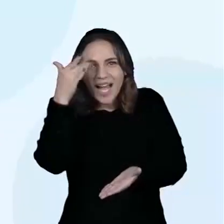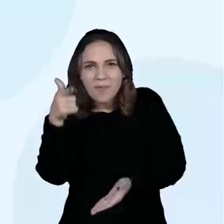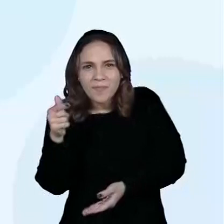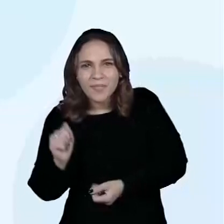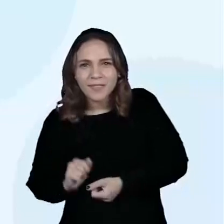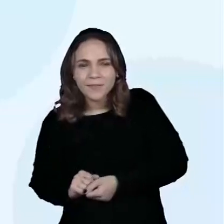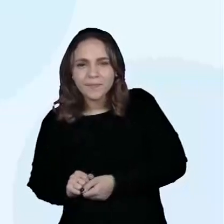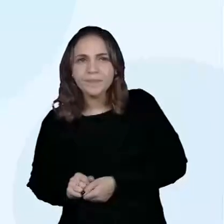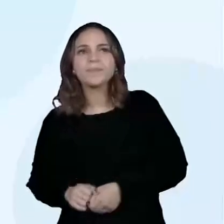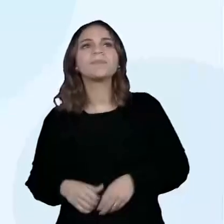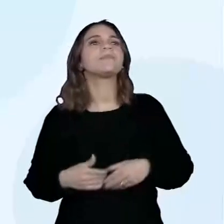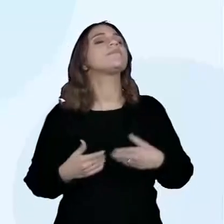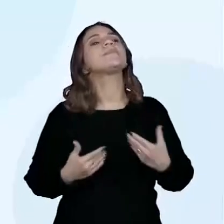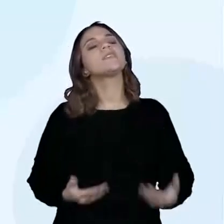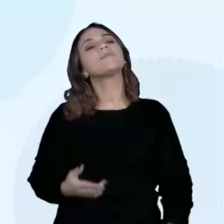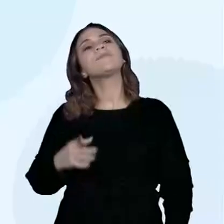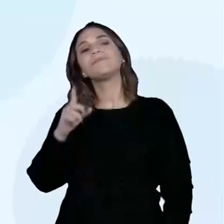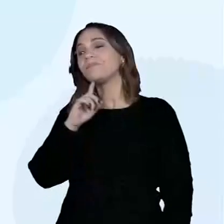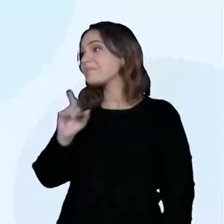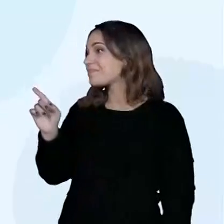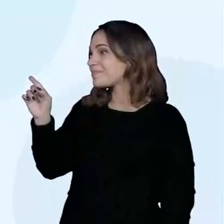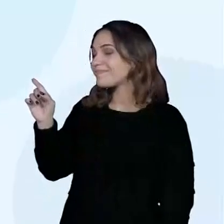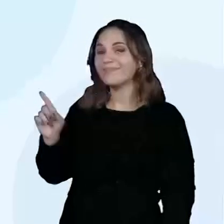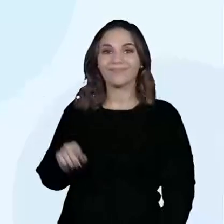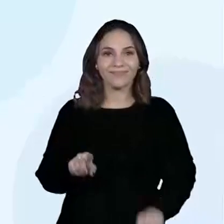Pensem no seguinte, o que,